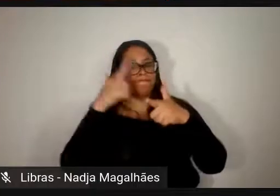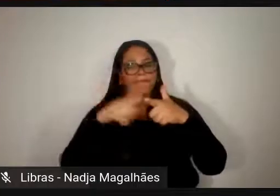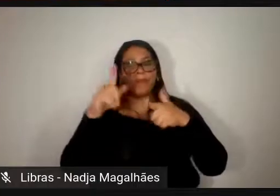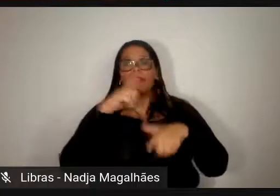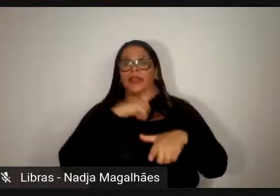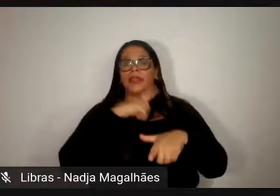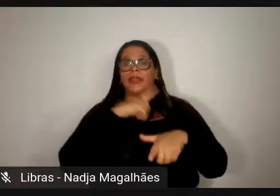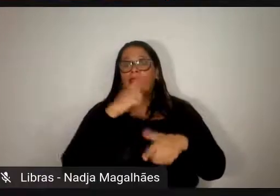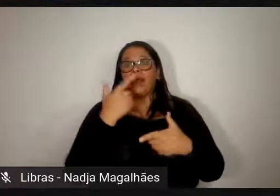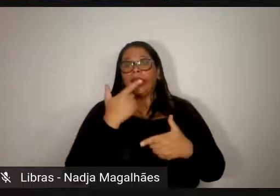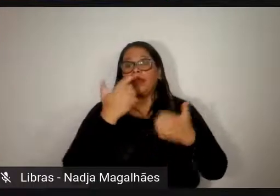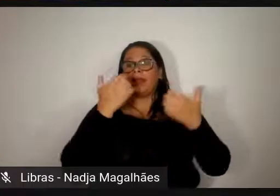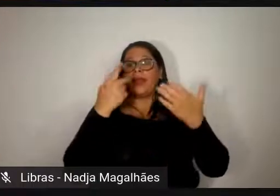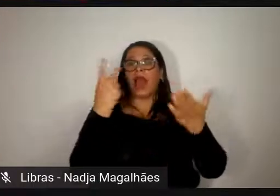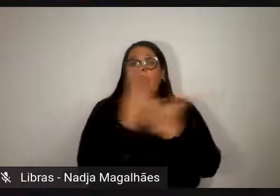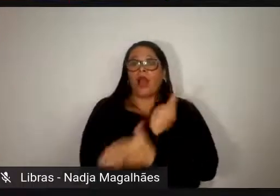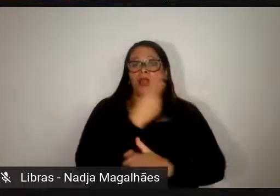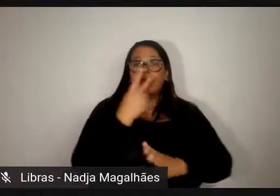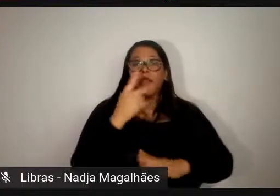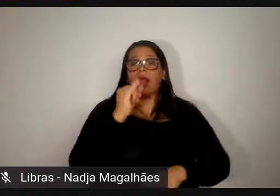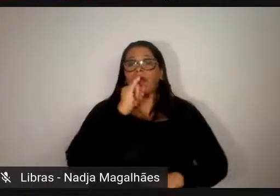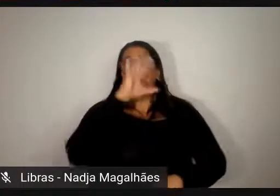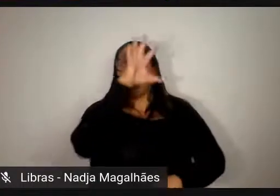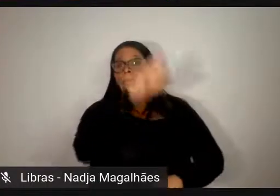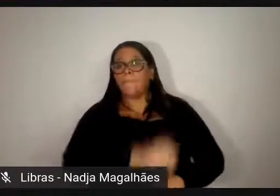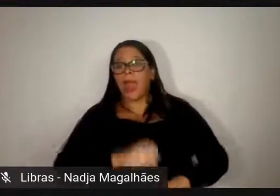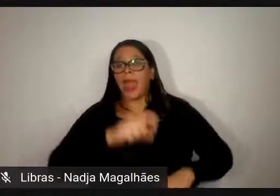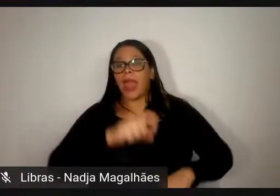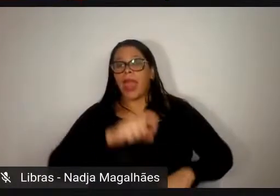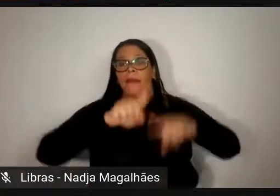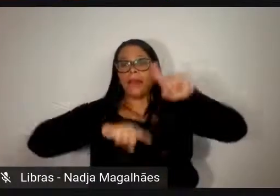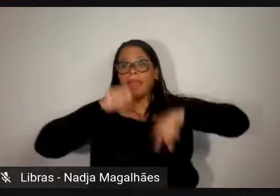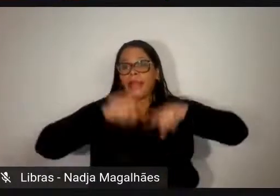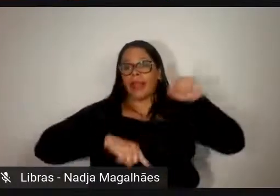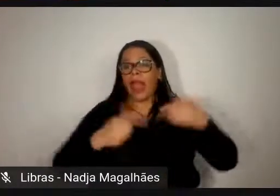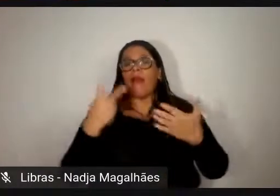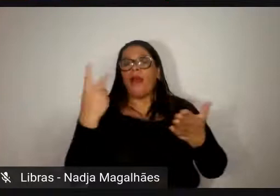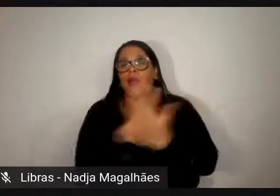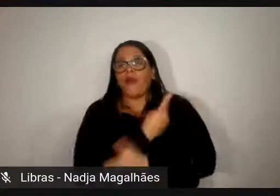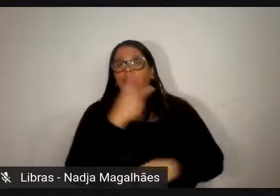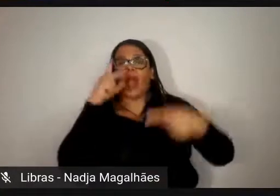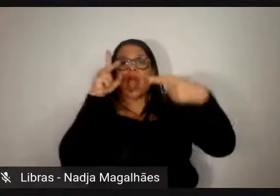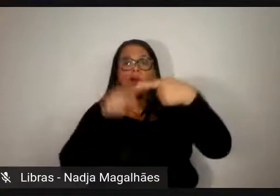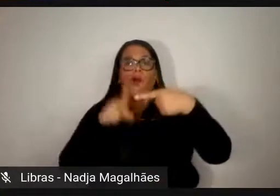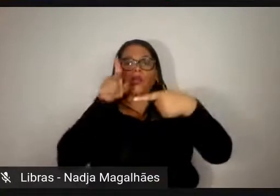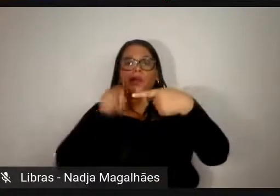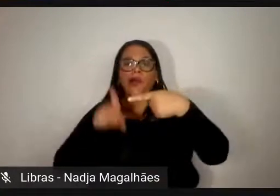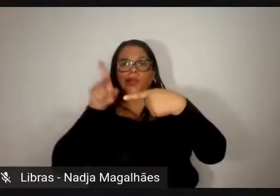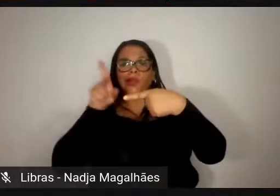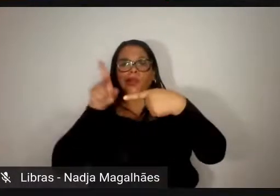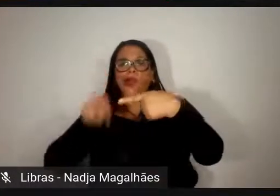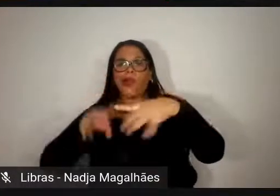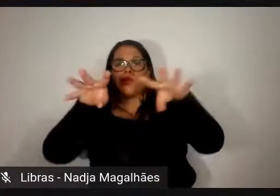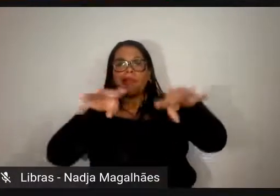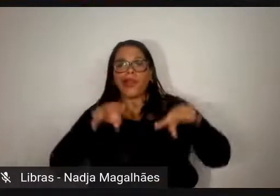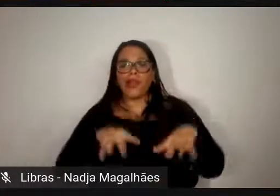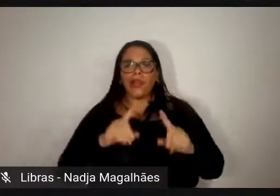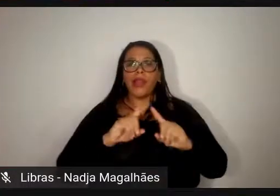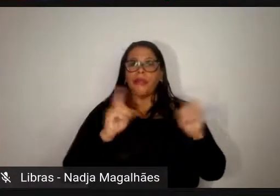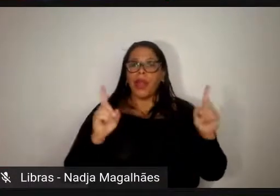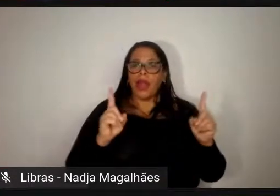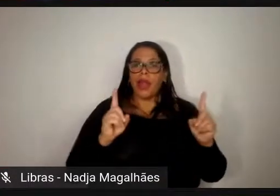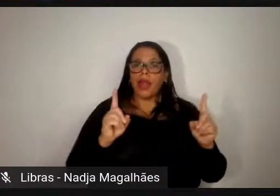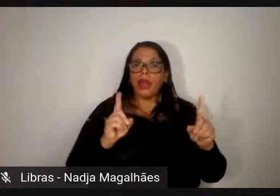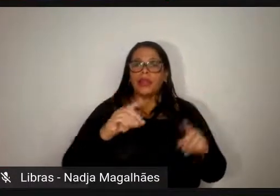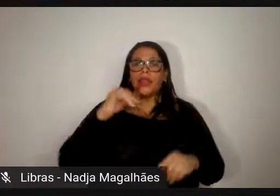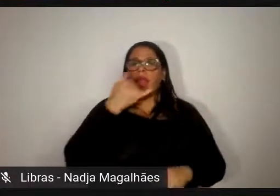tem relato de que houve confisco de equipamento, então isso interrompeu a transmissão da Assembleia Nacional, né? Mas tirando queda